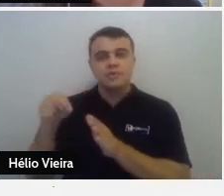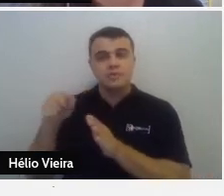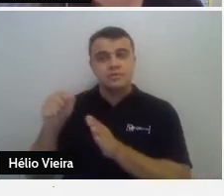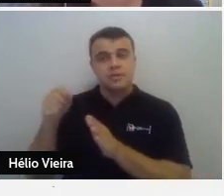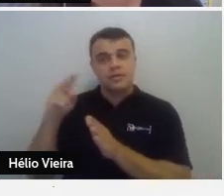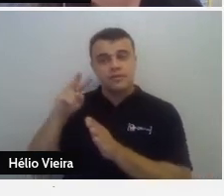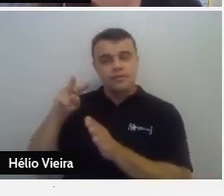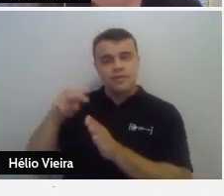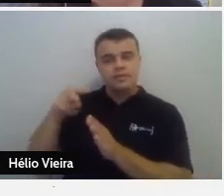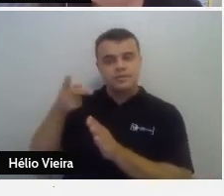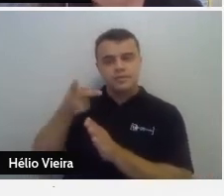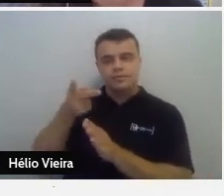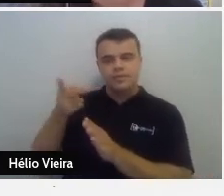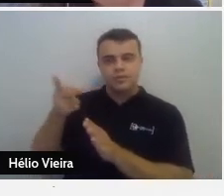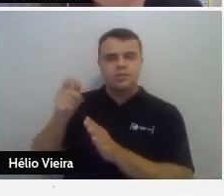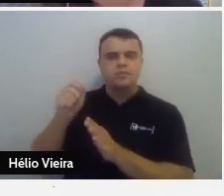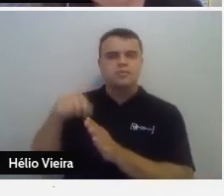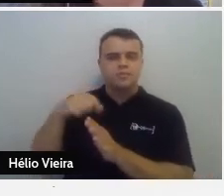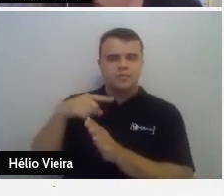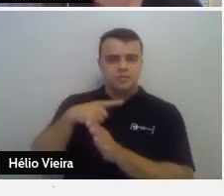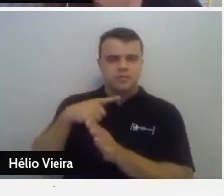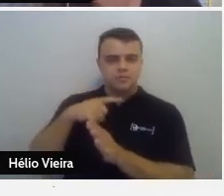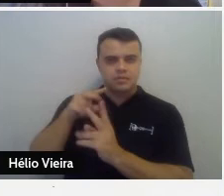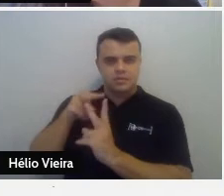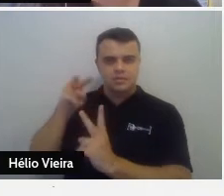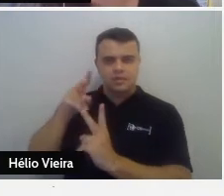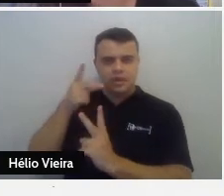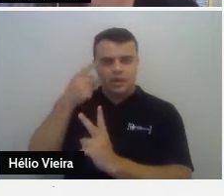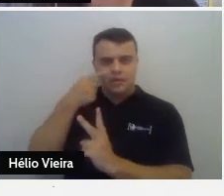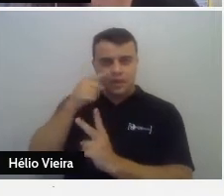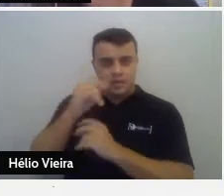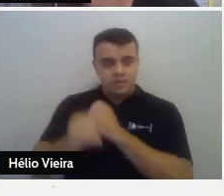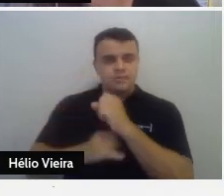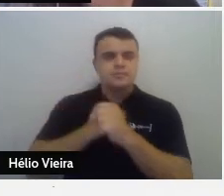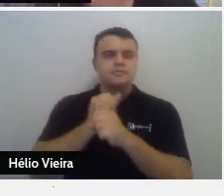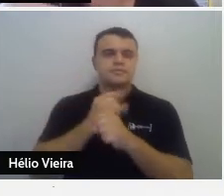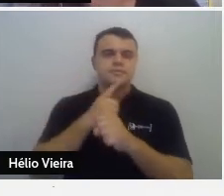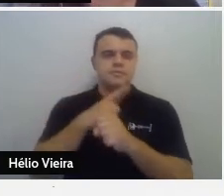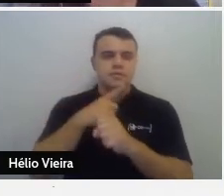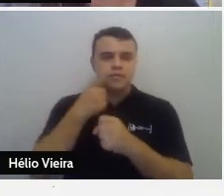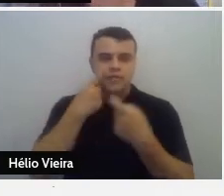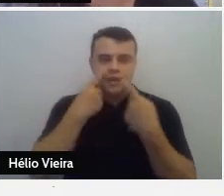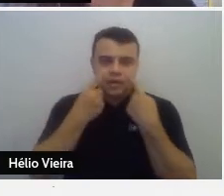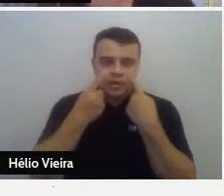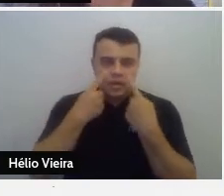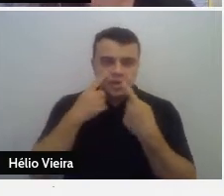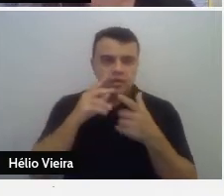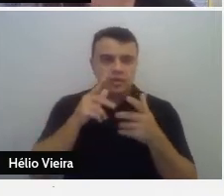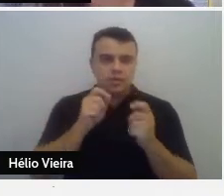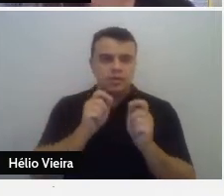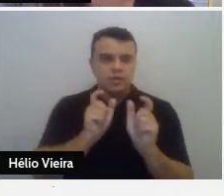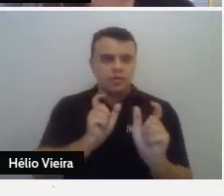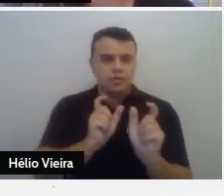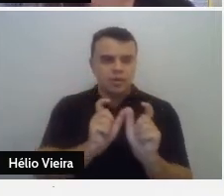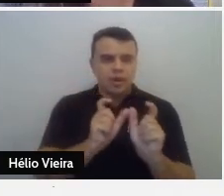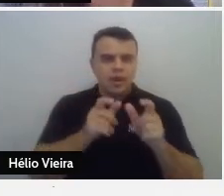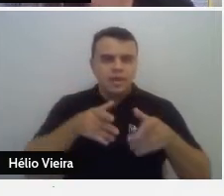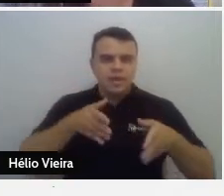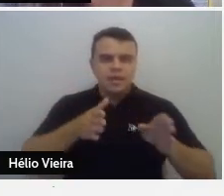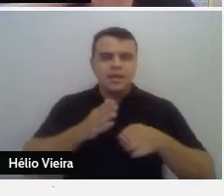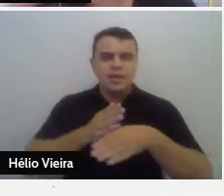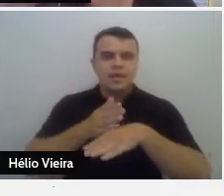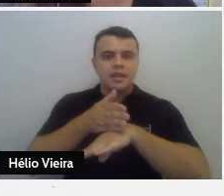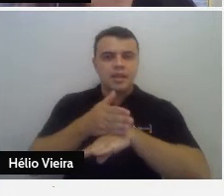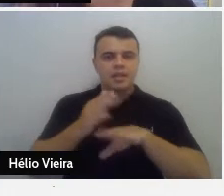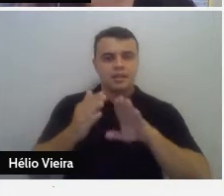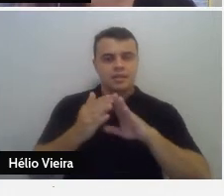virtual. E todos eles estão no nosso site. Então, quem quiser, por exemplo, ver, aqui tem um pedacinho do hall de entrada da Casa